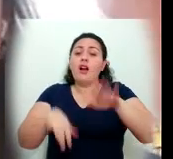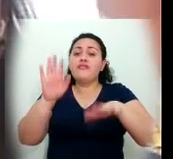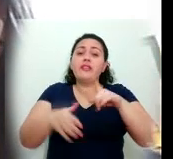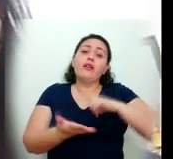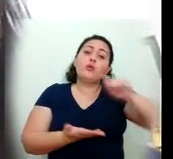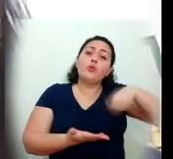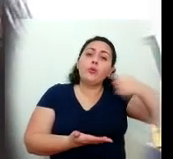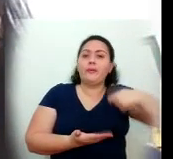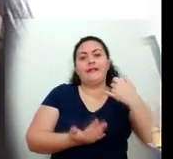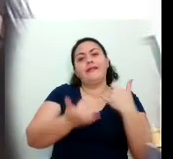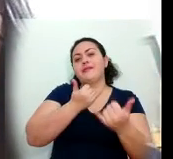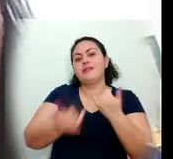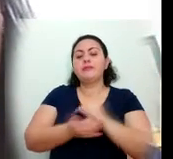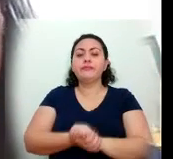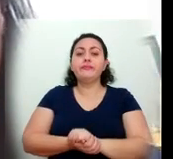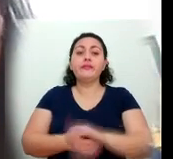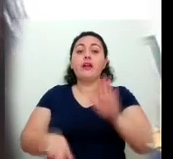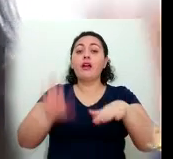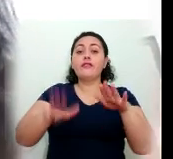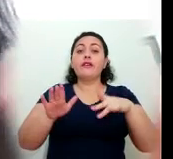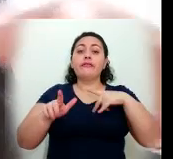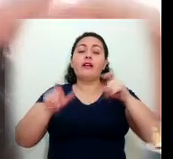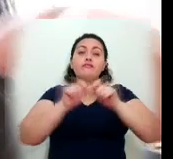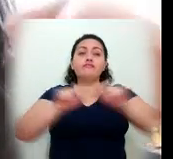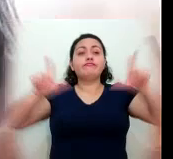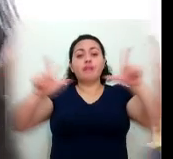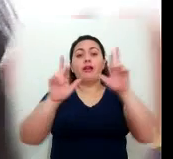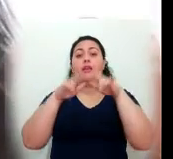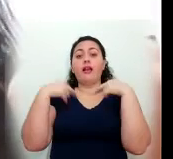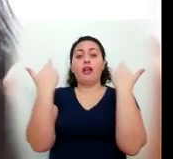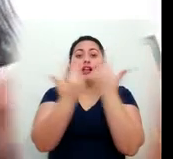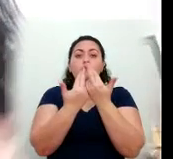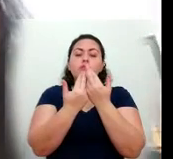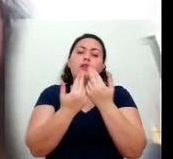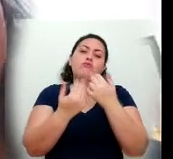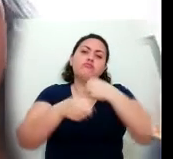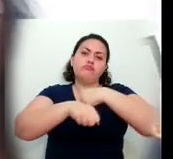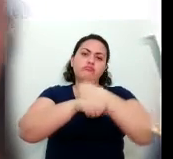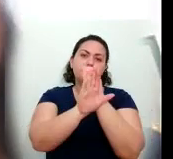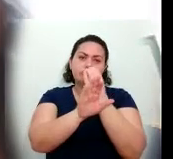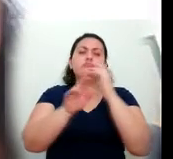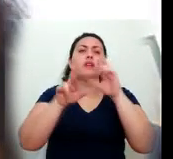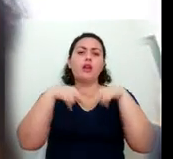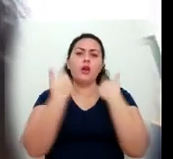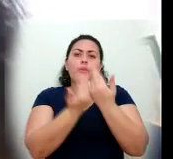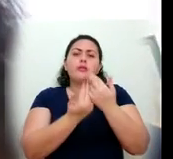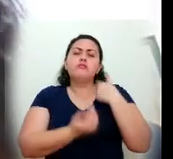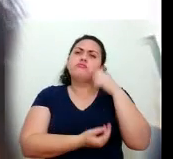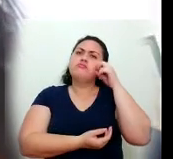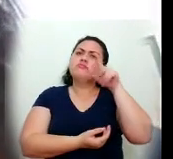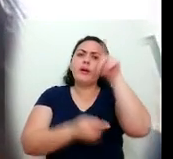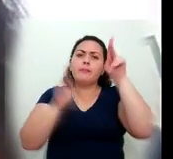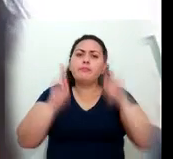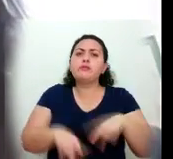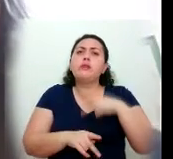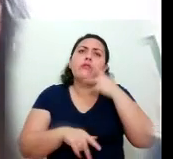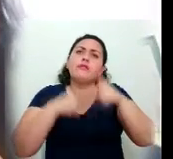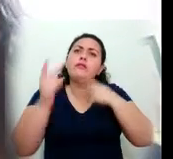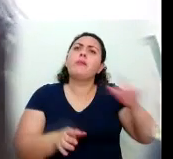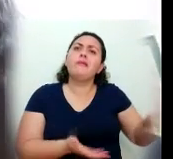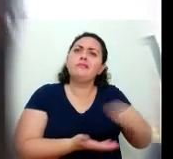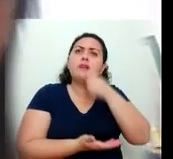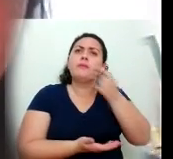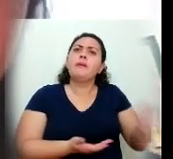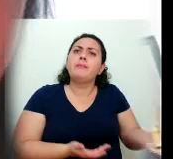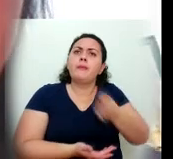gente está fazendo reunião, né, de web e as pessoas estão falando e comendo. E eu fico pensando, não era para você estar comendo agora, né? Sim. Porque está